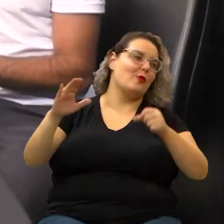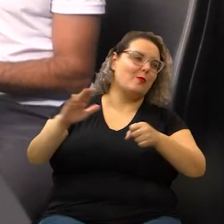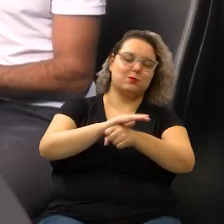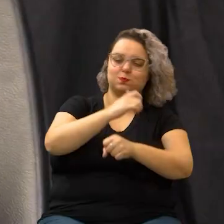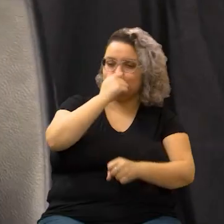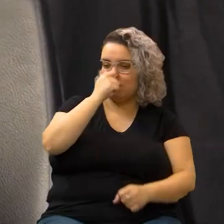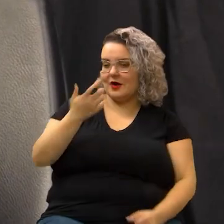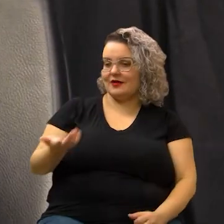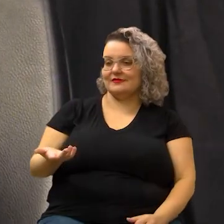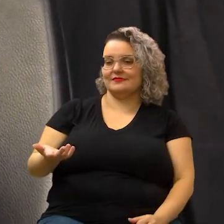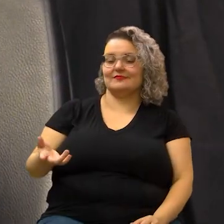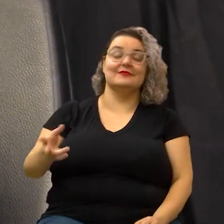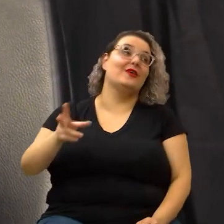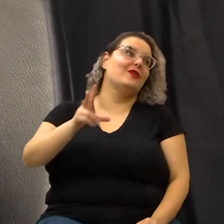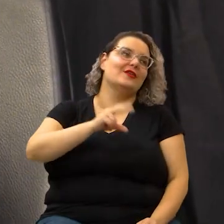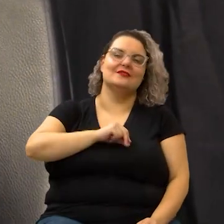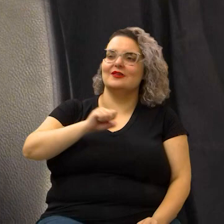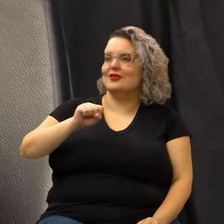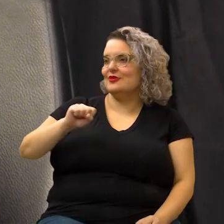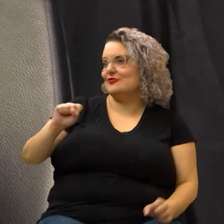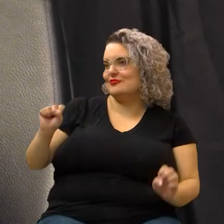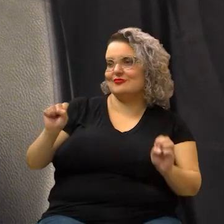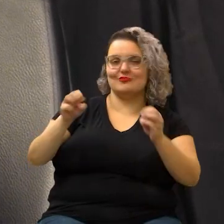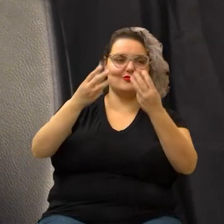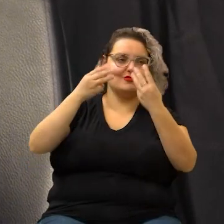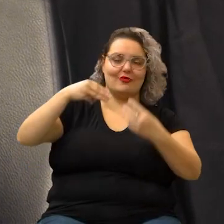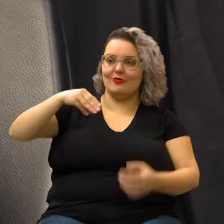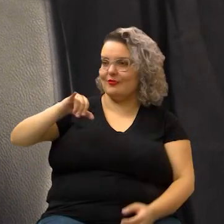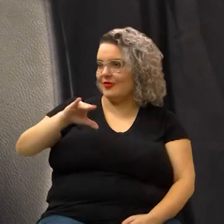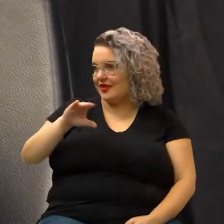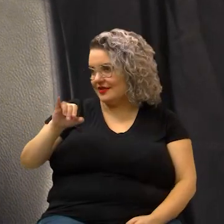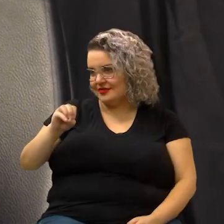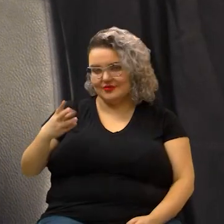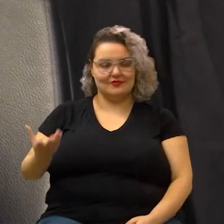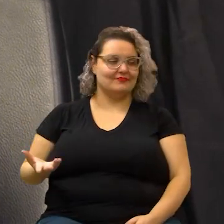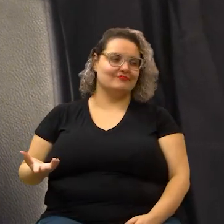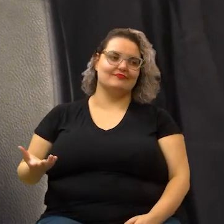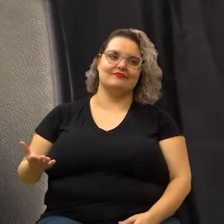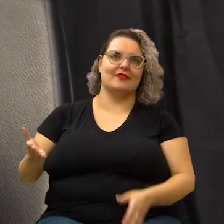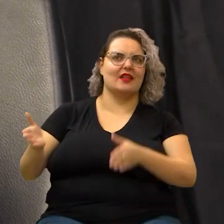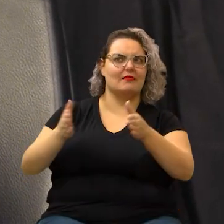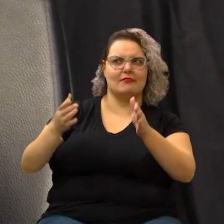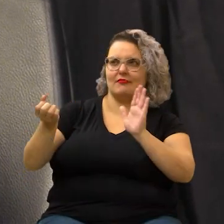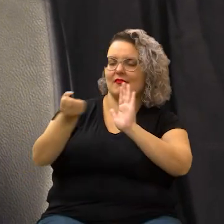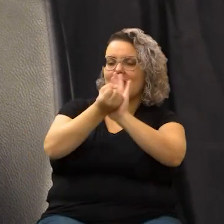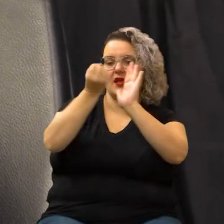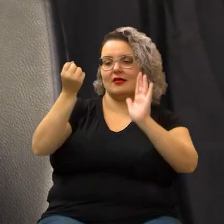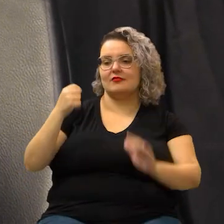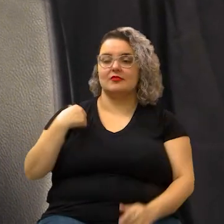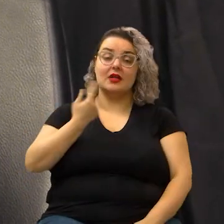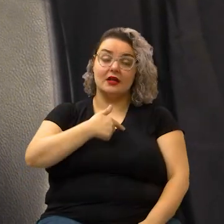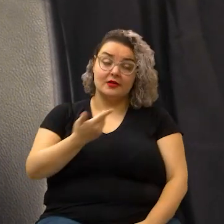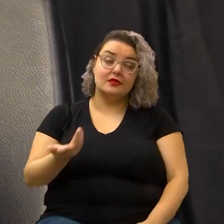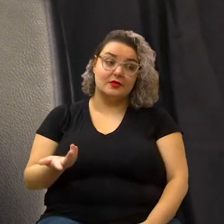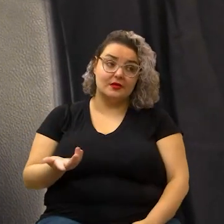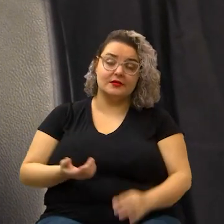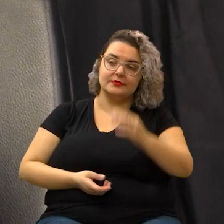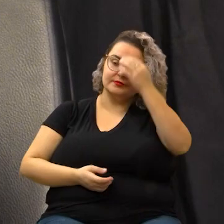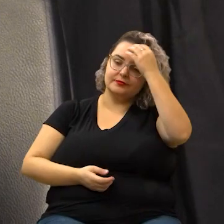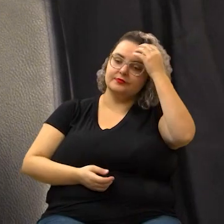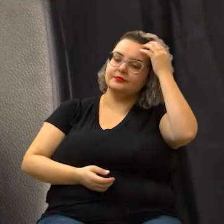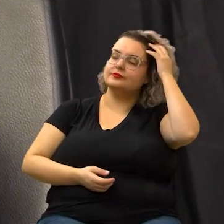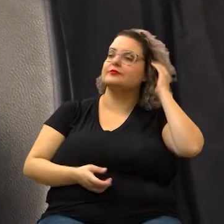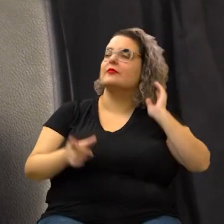cantores enchiam. Né? Era assim, puxa, o showmício no Campo Grande era naquela época, eu lembro, que marcou muito pra gente.